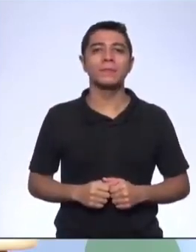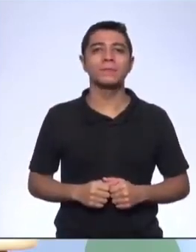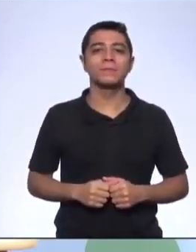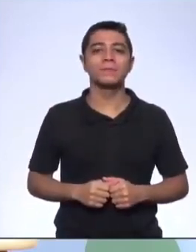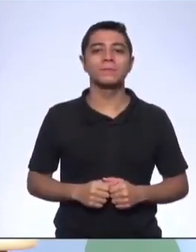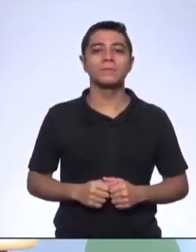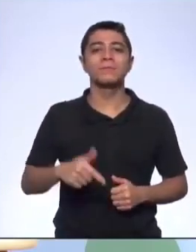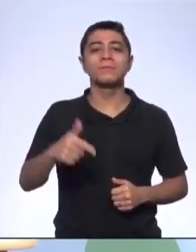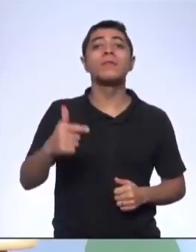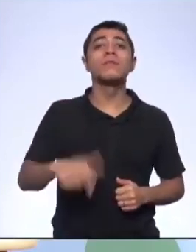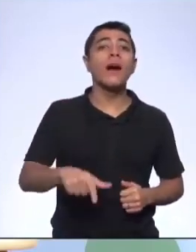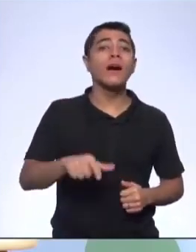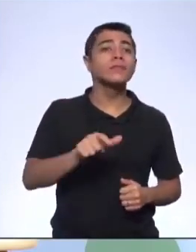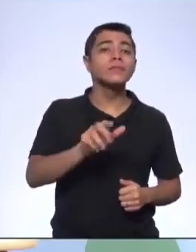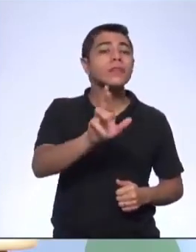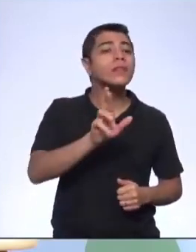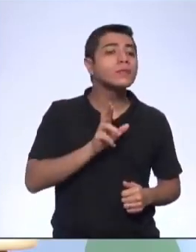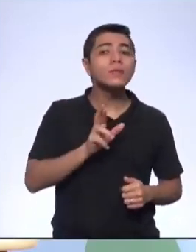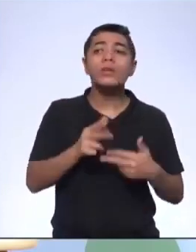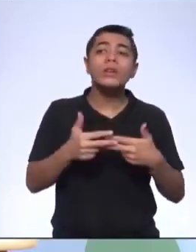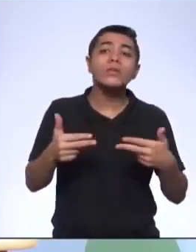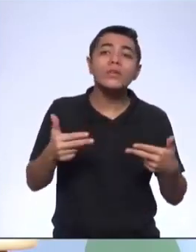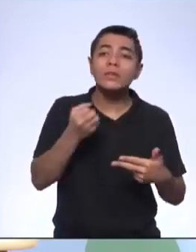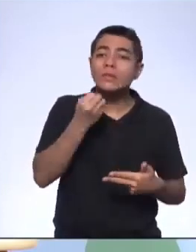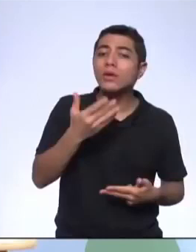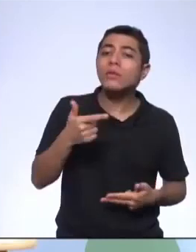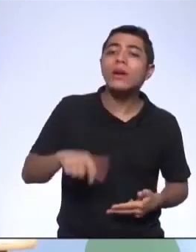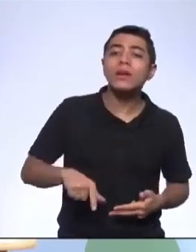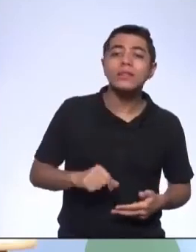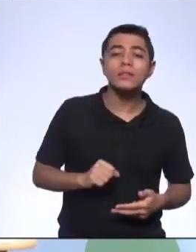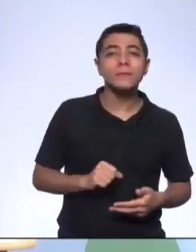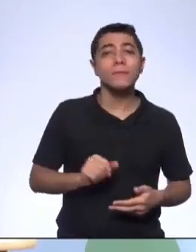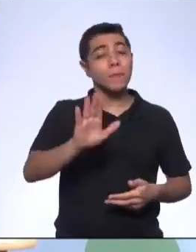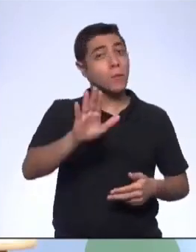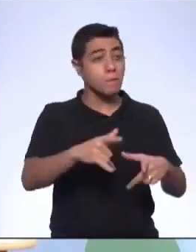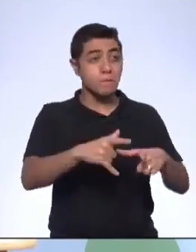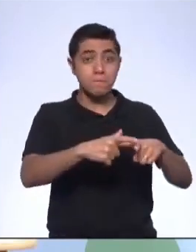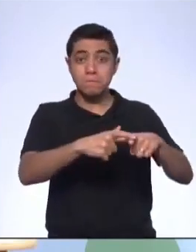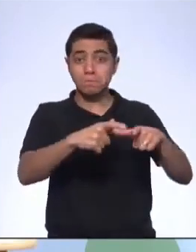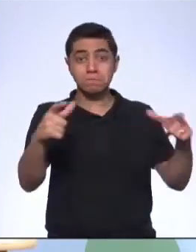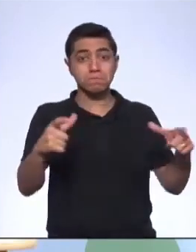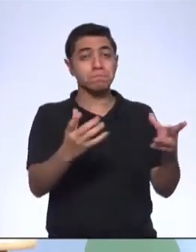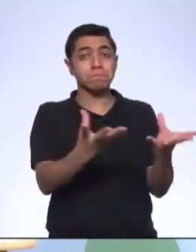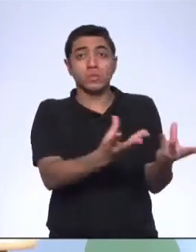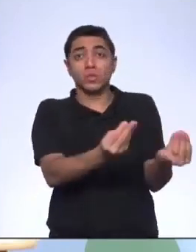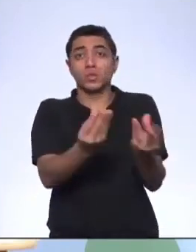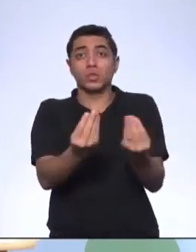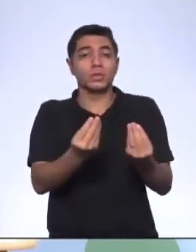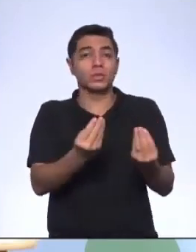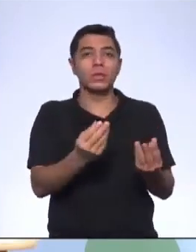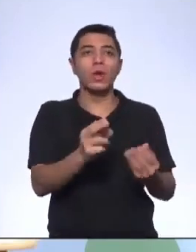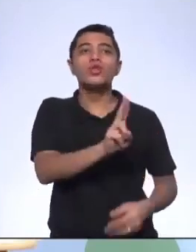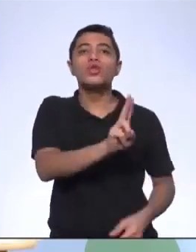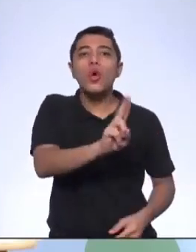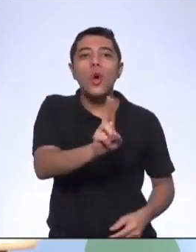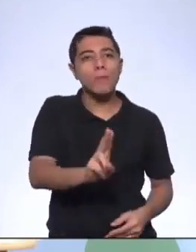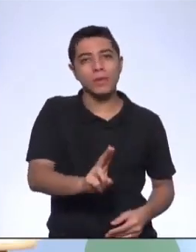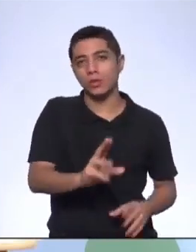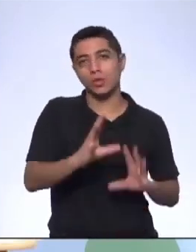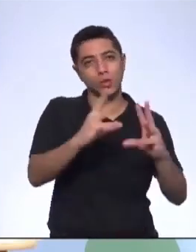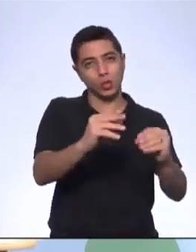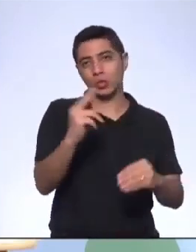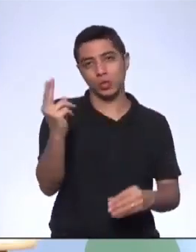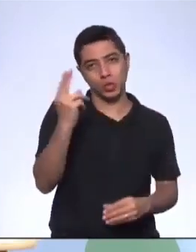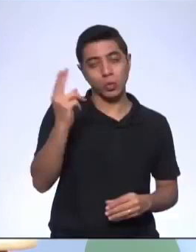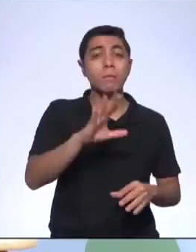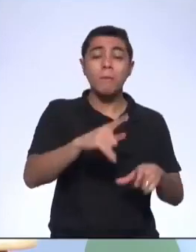O que mais que veio aí de coisa boa? Bom, tem muita gente, muita gente aqui, não vai dar para ler o nome de todo mundo, falando sobre pesquisa. Tá